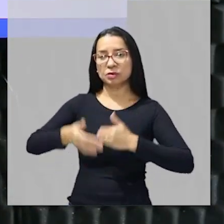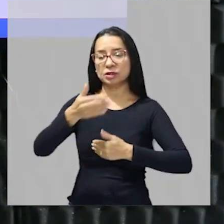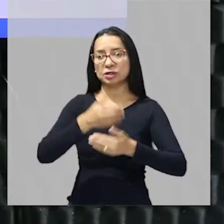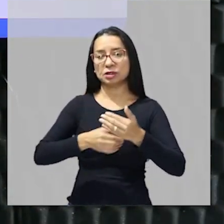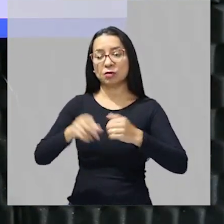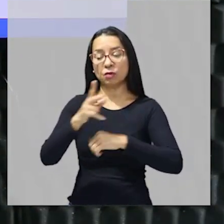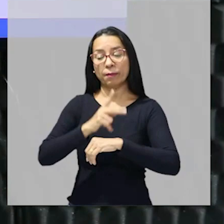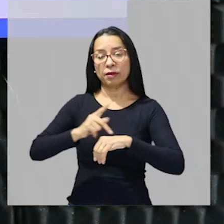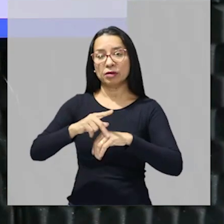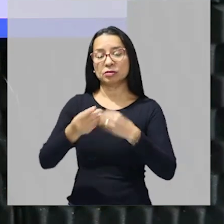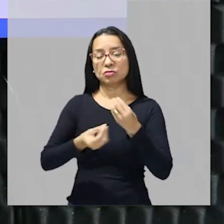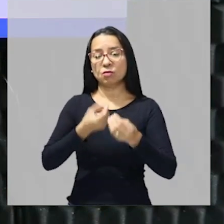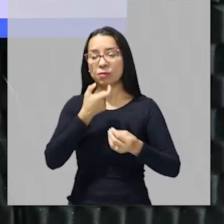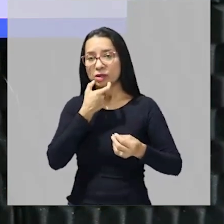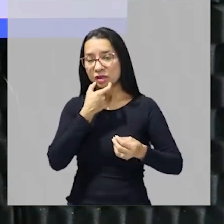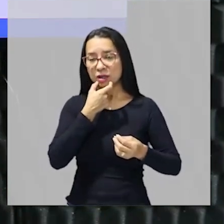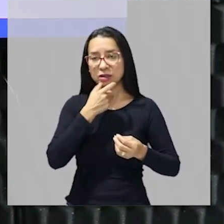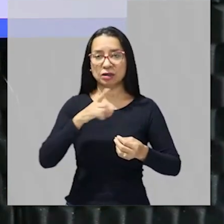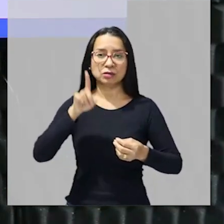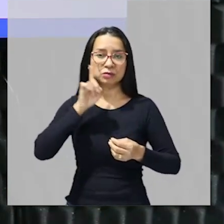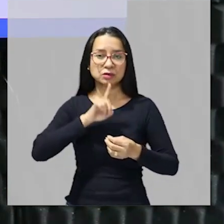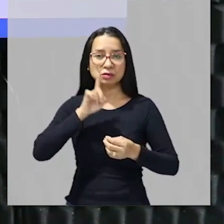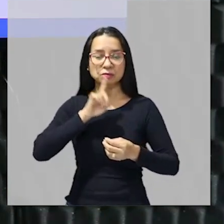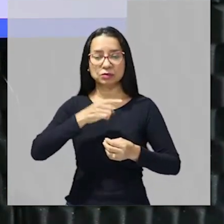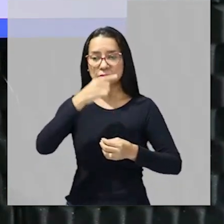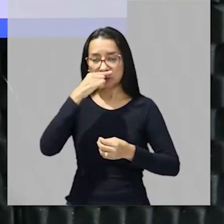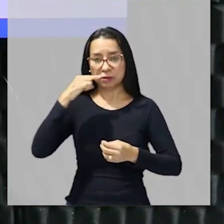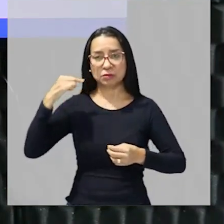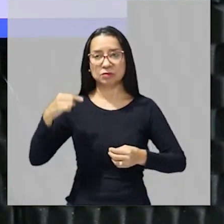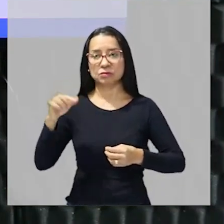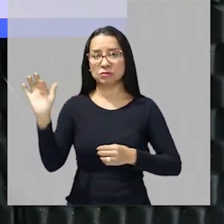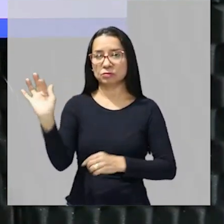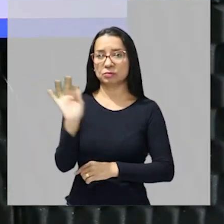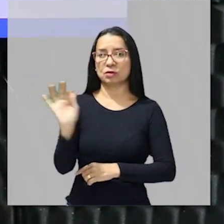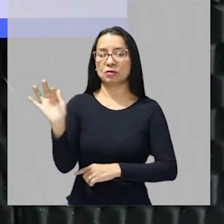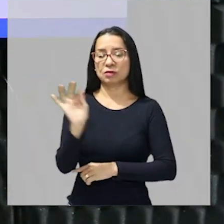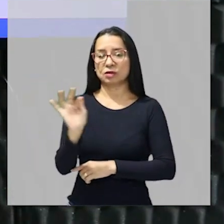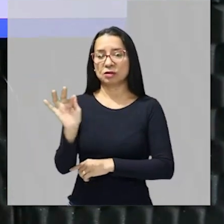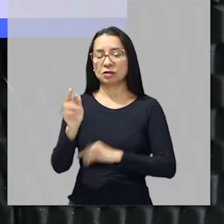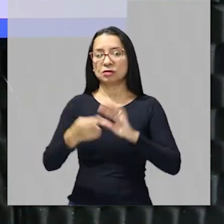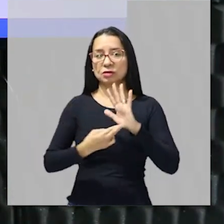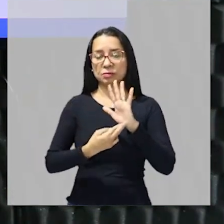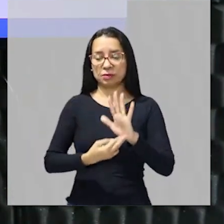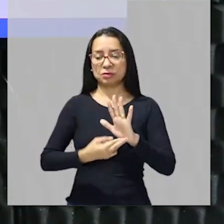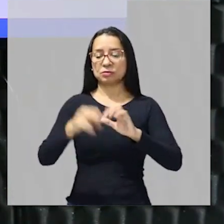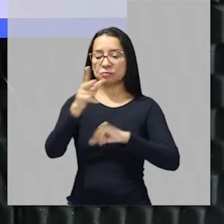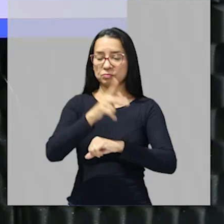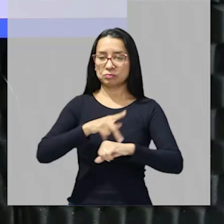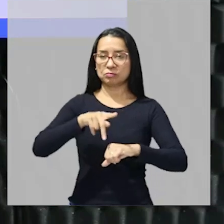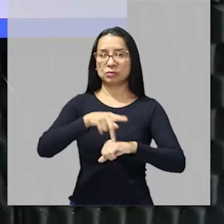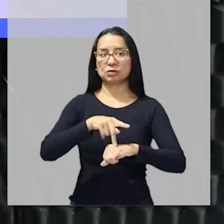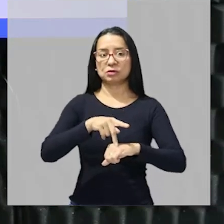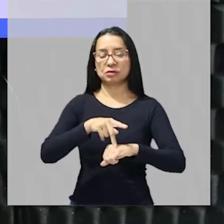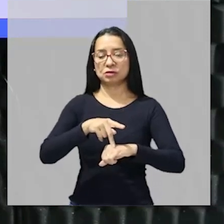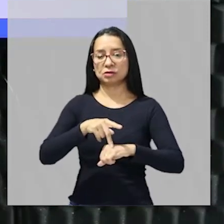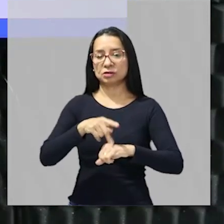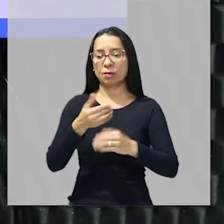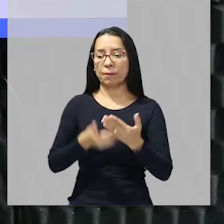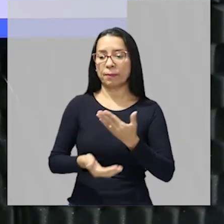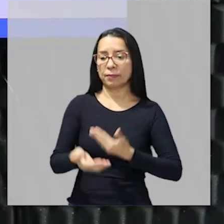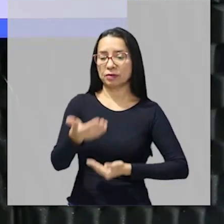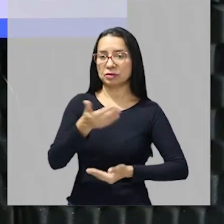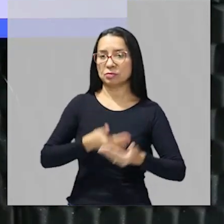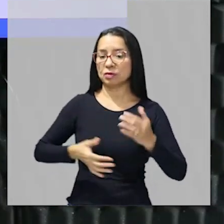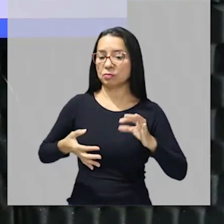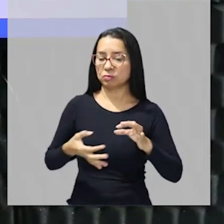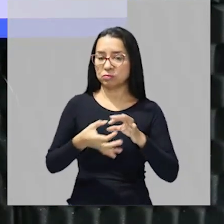Estados Unidos, da União Soviética, da França. Os representantes desse país vão participar, logo após a Segunda